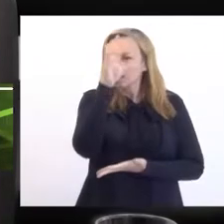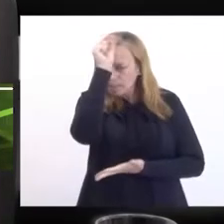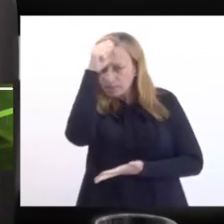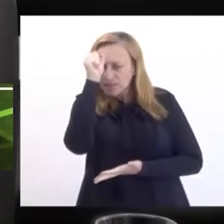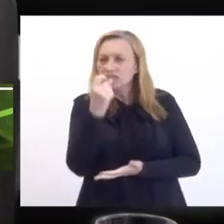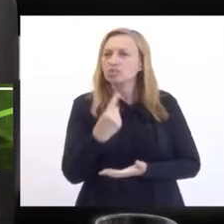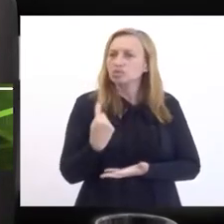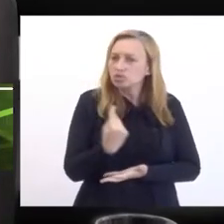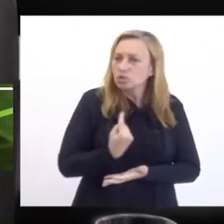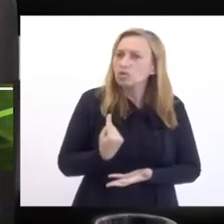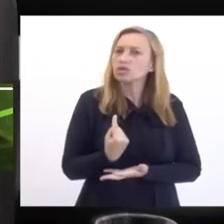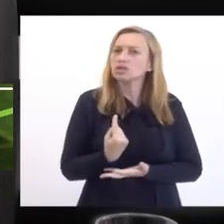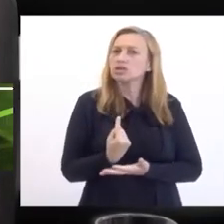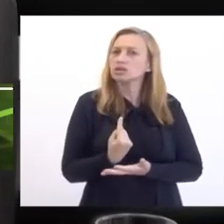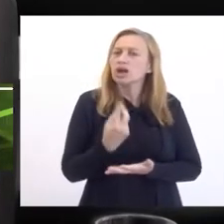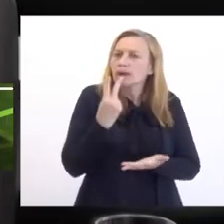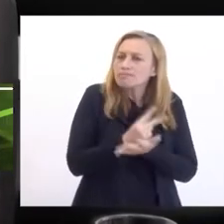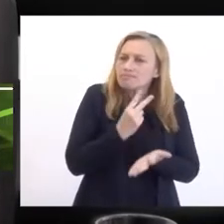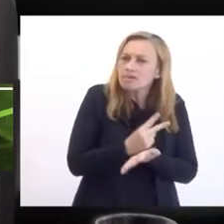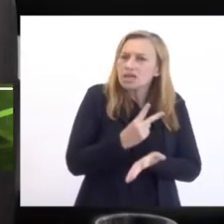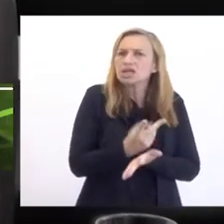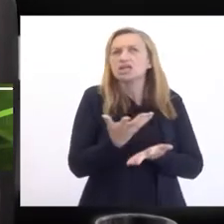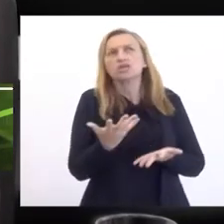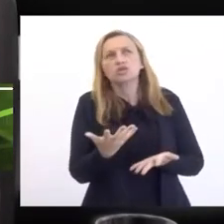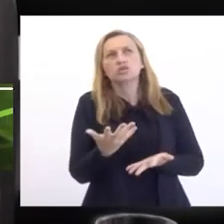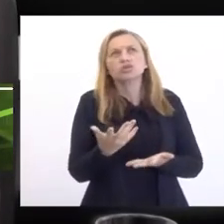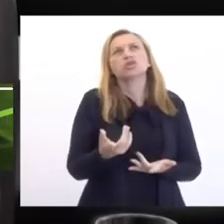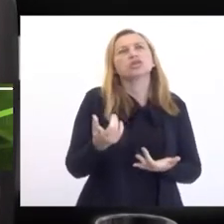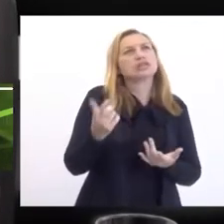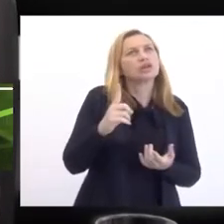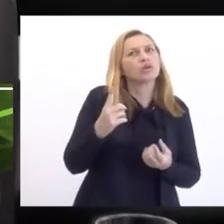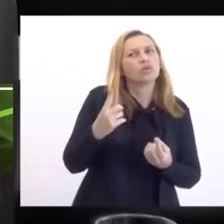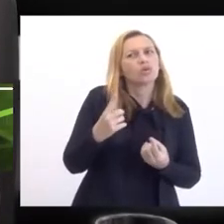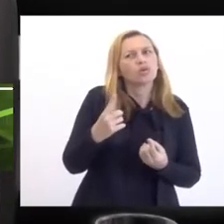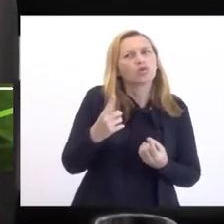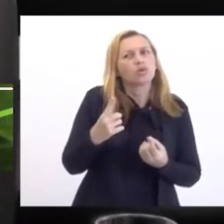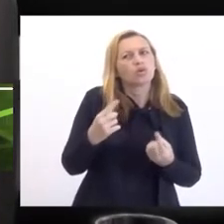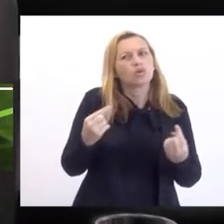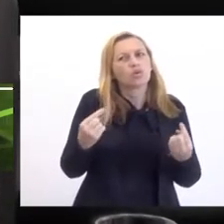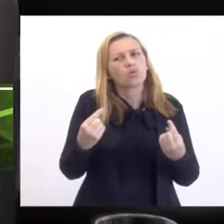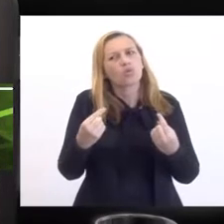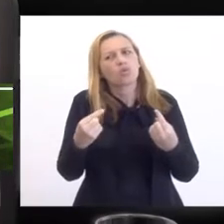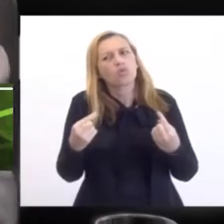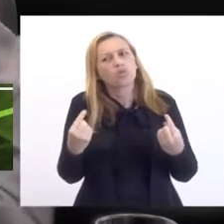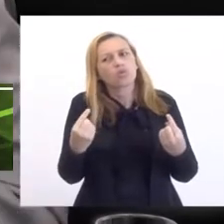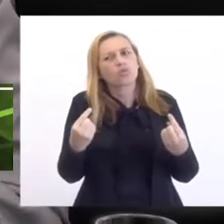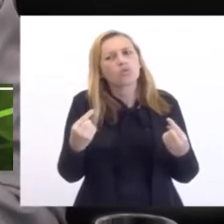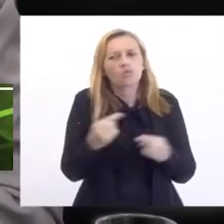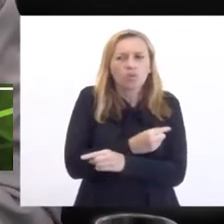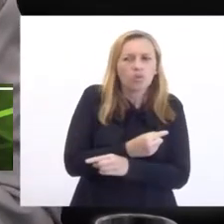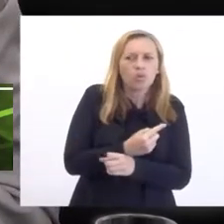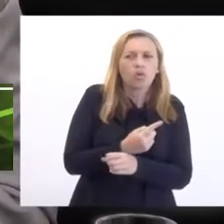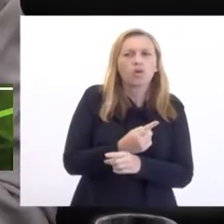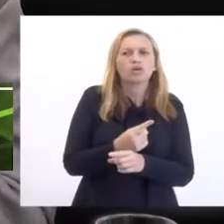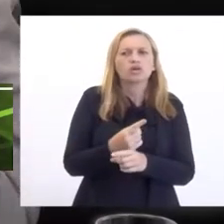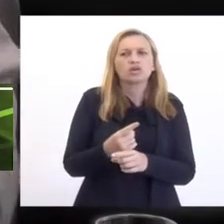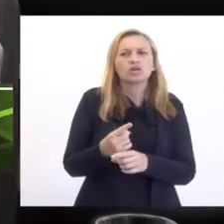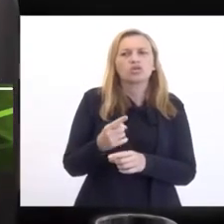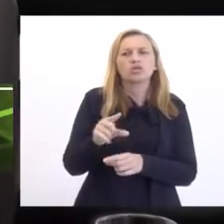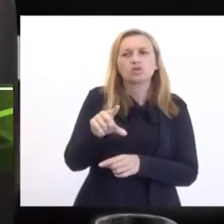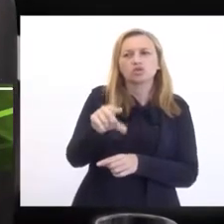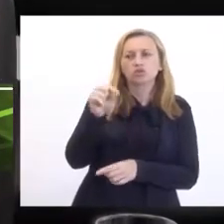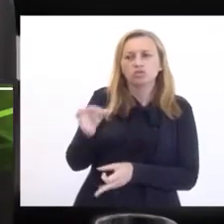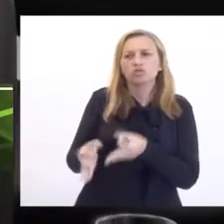com, mesmo que porventura a gente discorde da posição do Tribunal de Contas, a gente aprende com